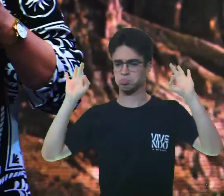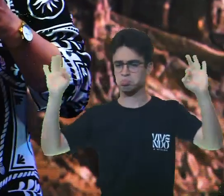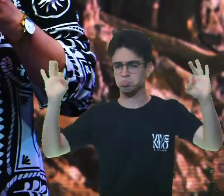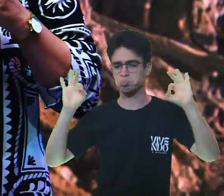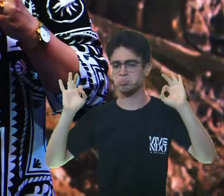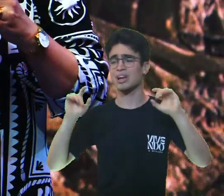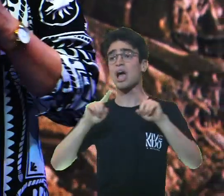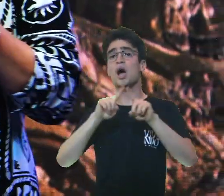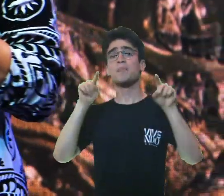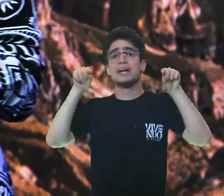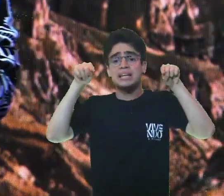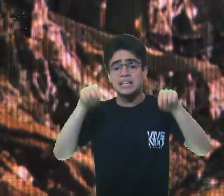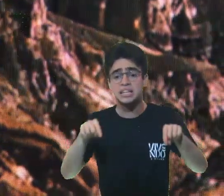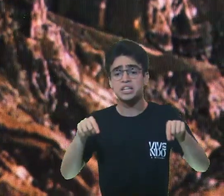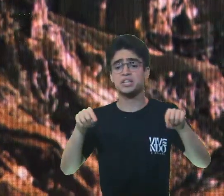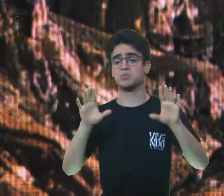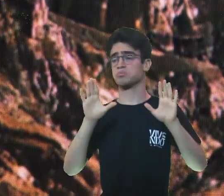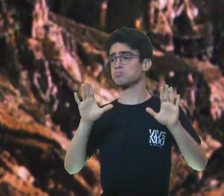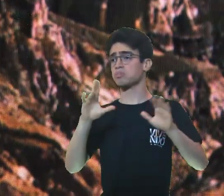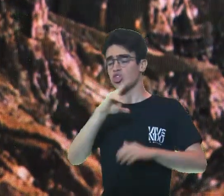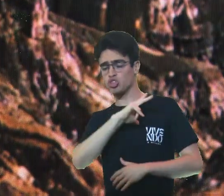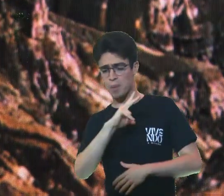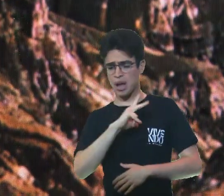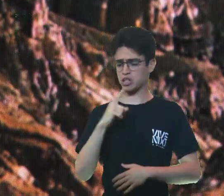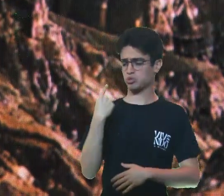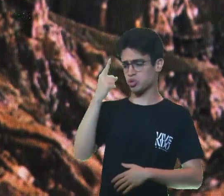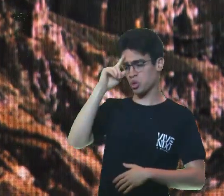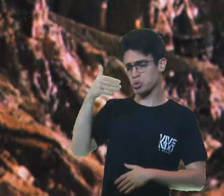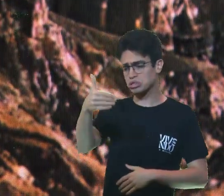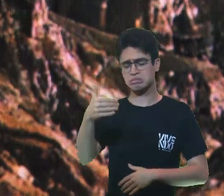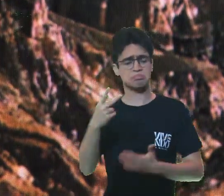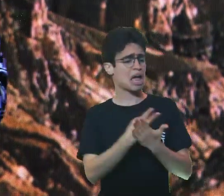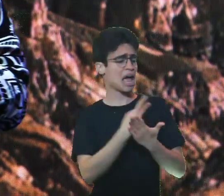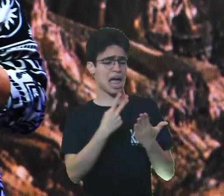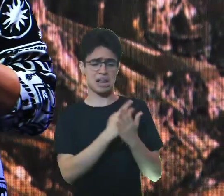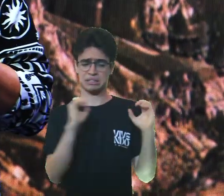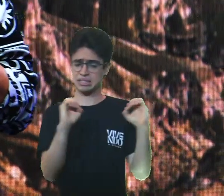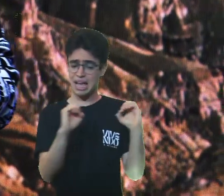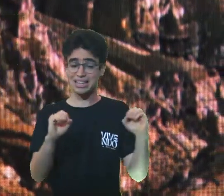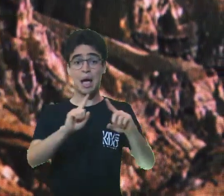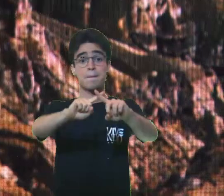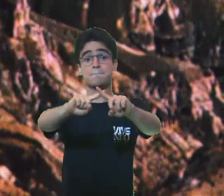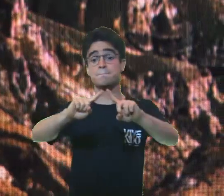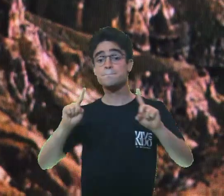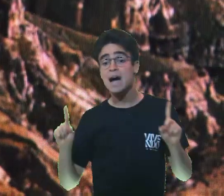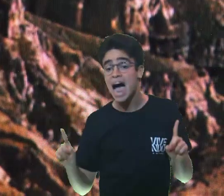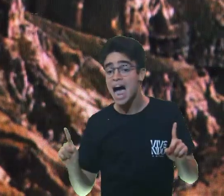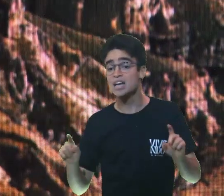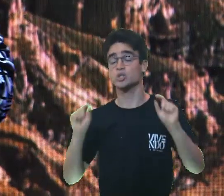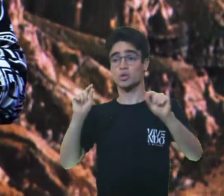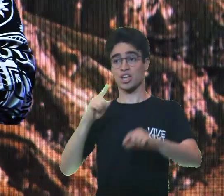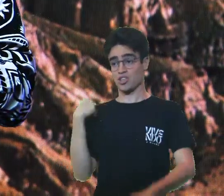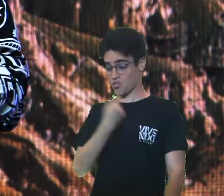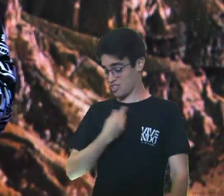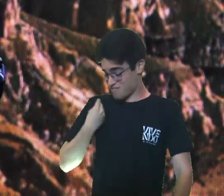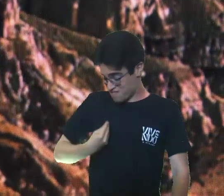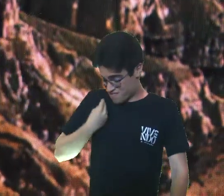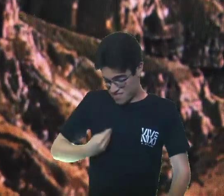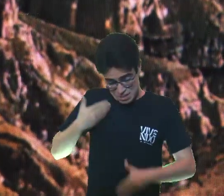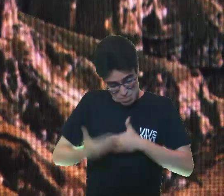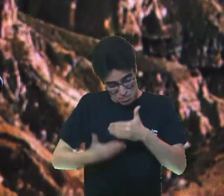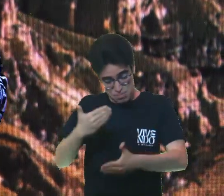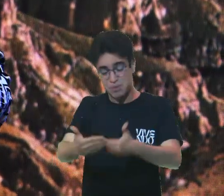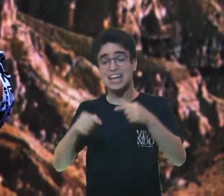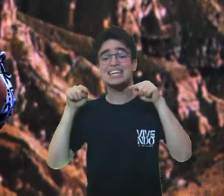não há nada errado com a nossa vida cotidiana, desde que aquilo que nós queremos ser gastos